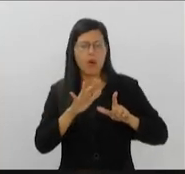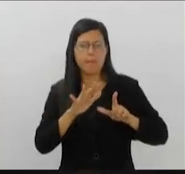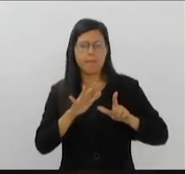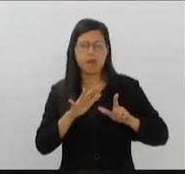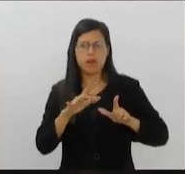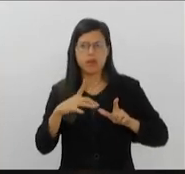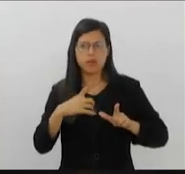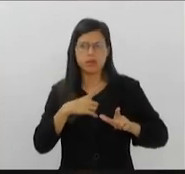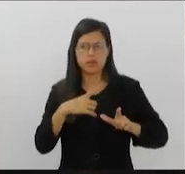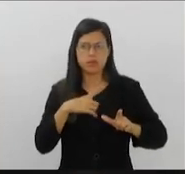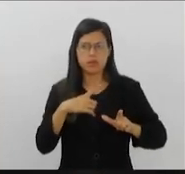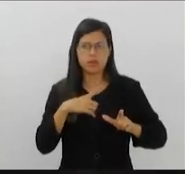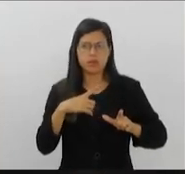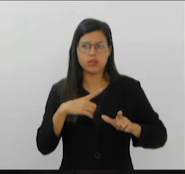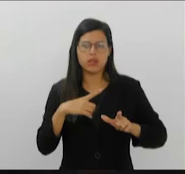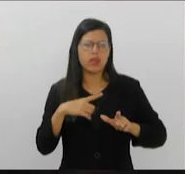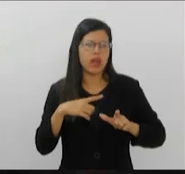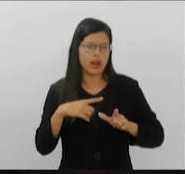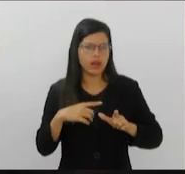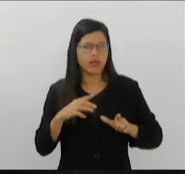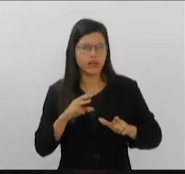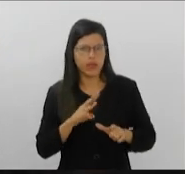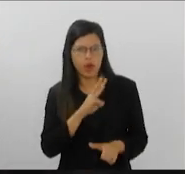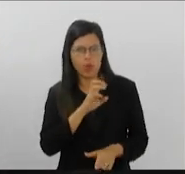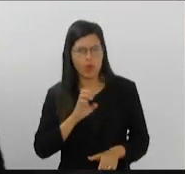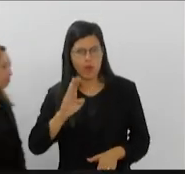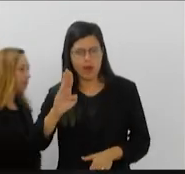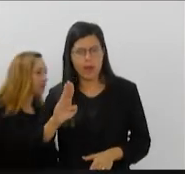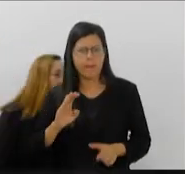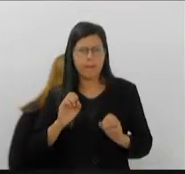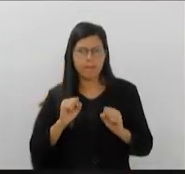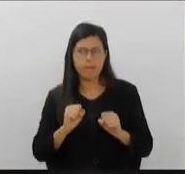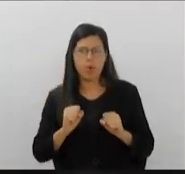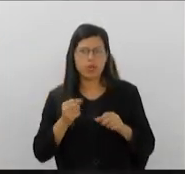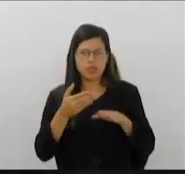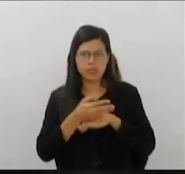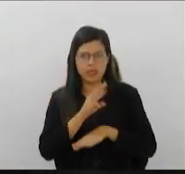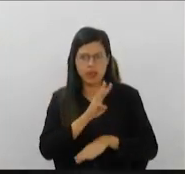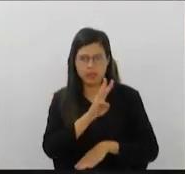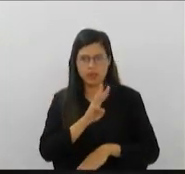hoje um software web, né? Vocês podem até acessar